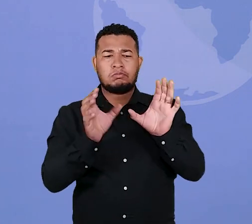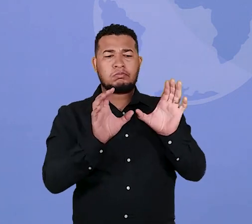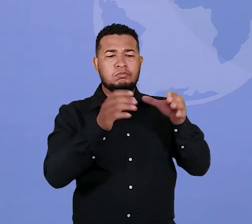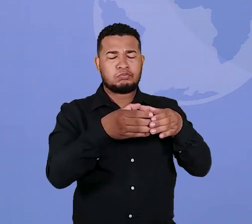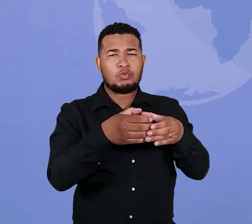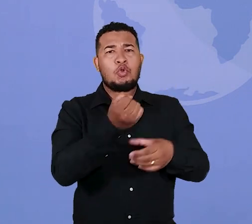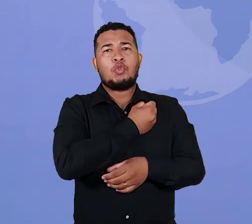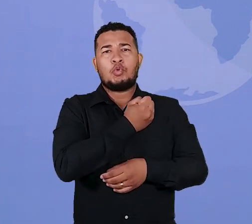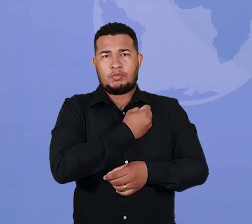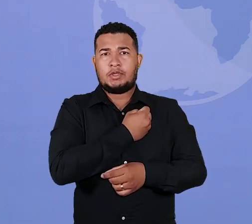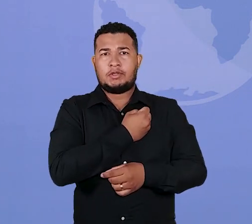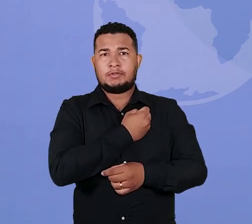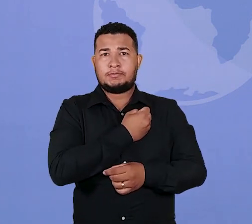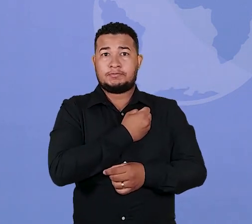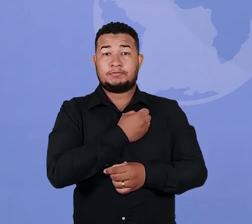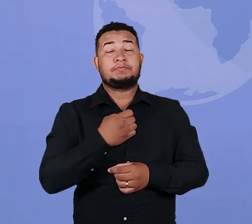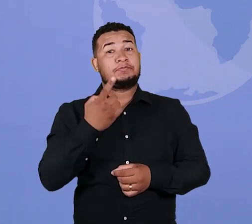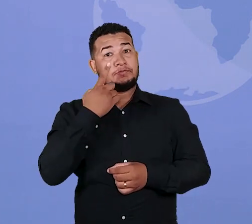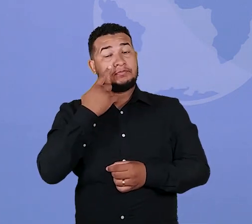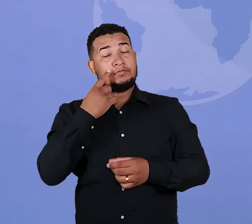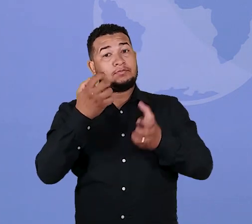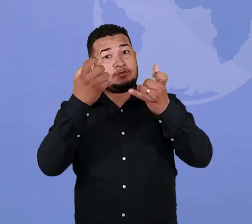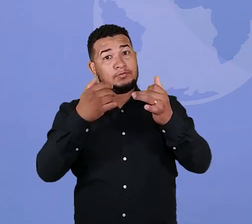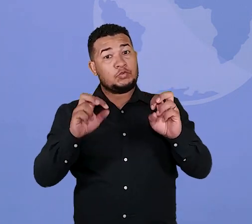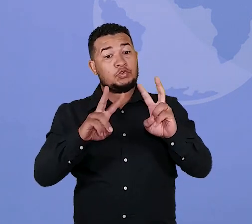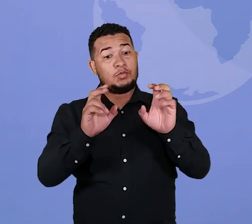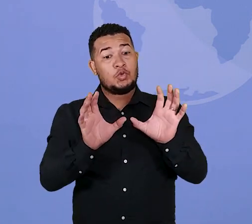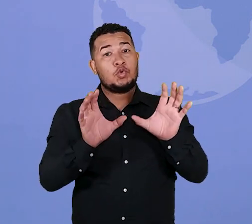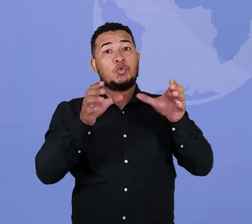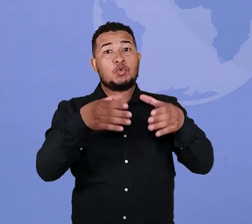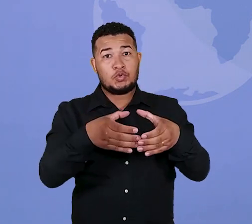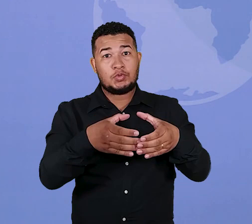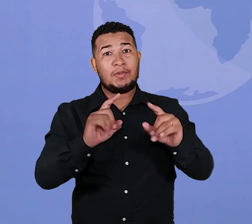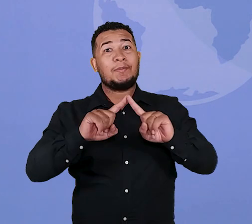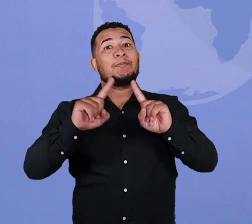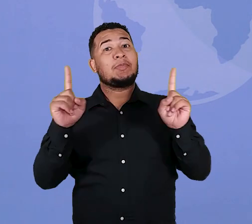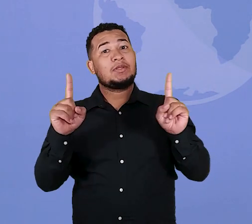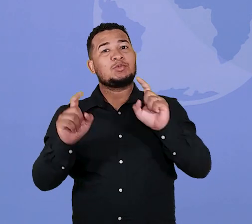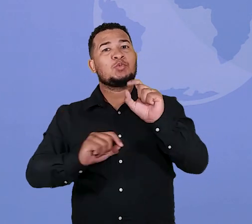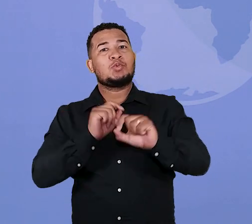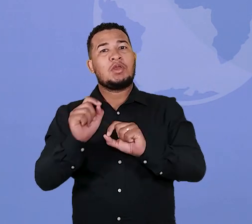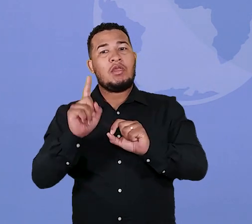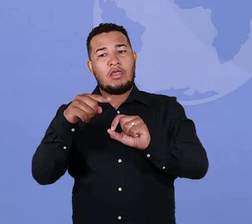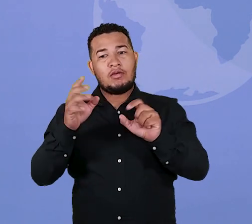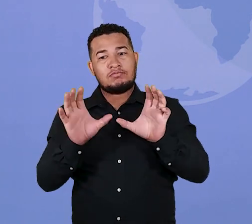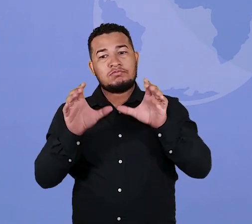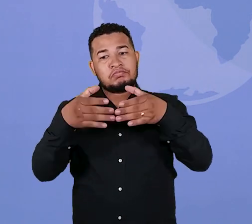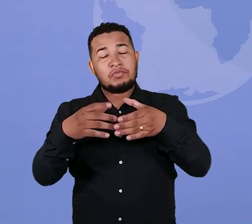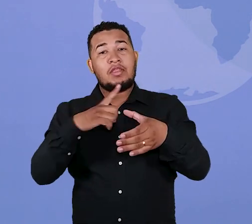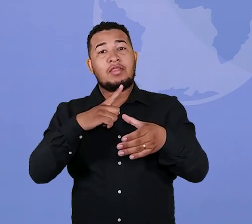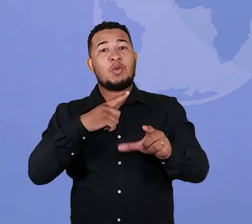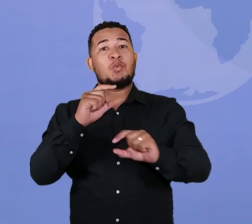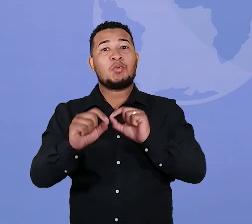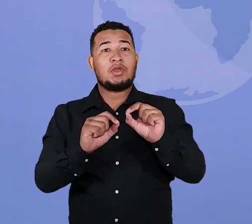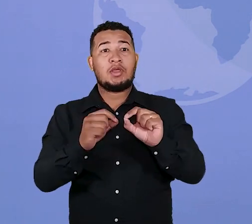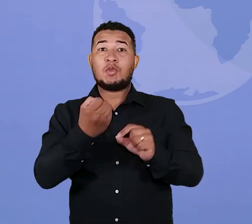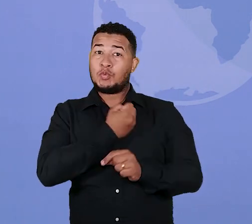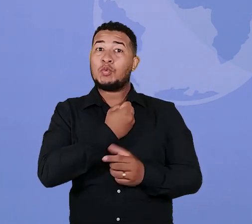Conjuntos numéricos. Estamos falando de conjuntos, só que dessa vez, conjuntos que